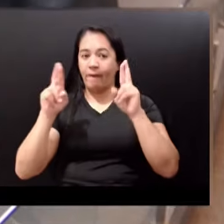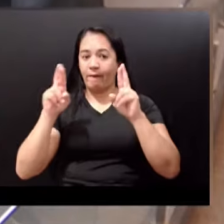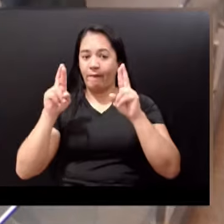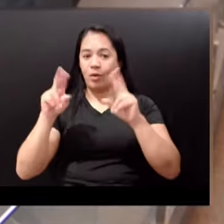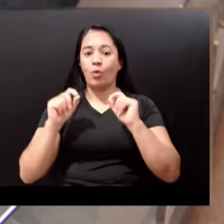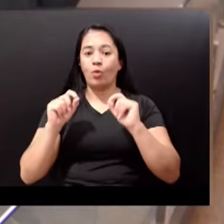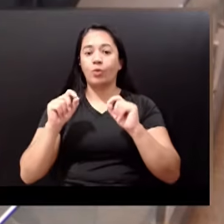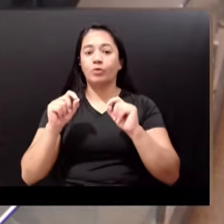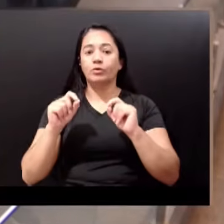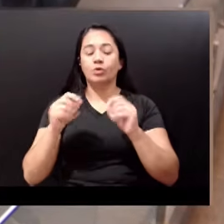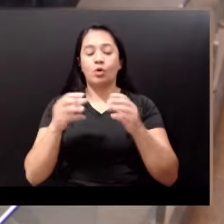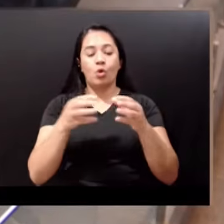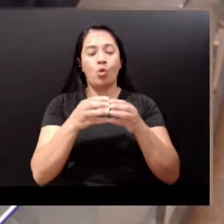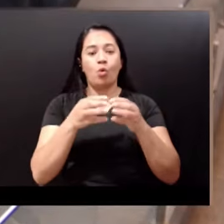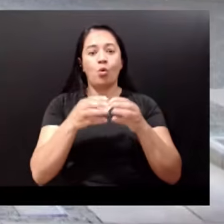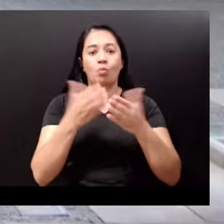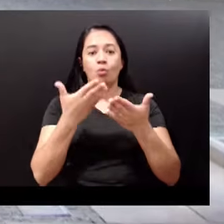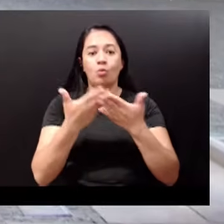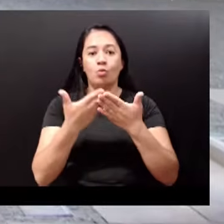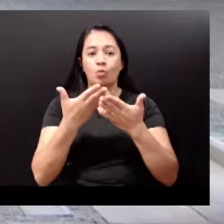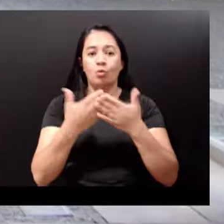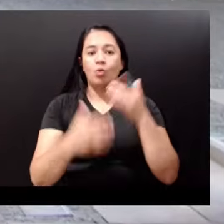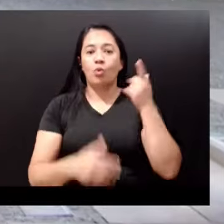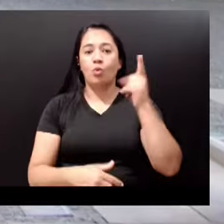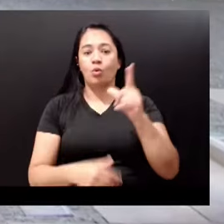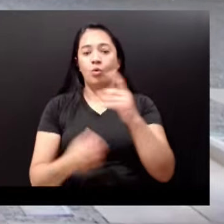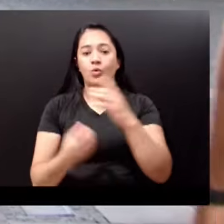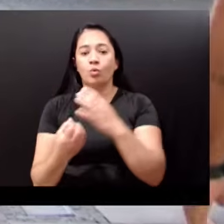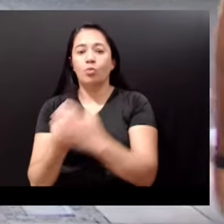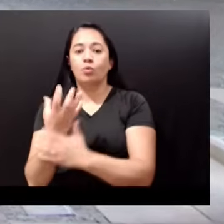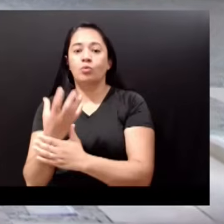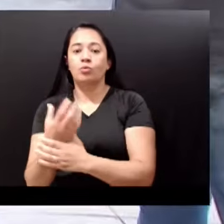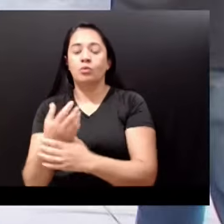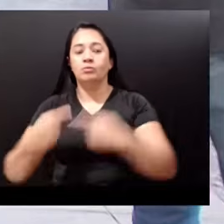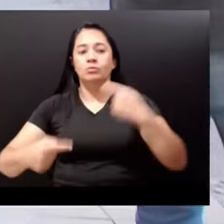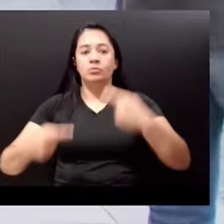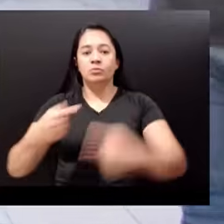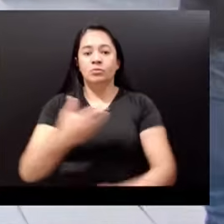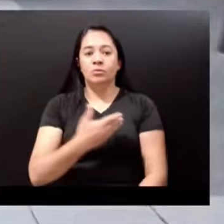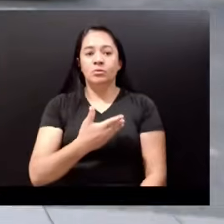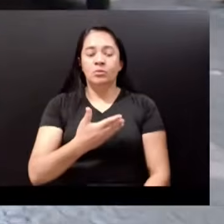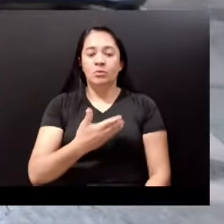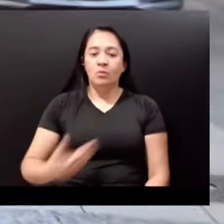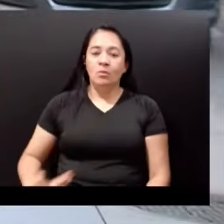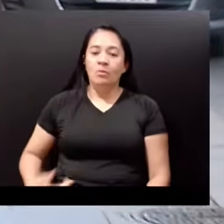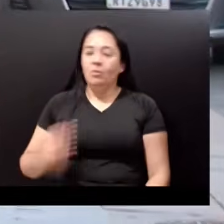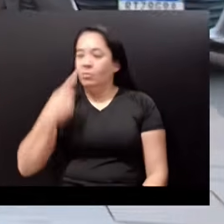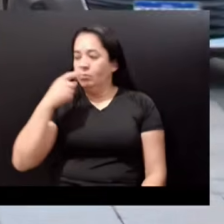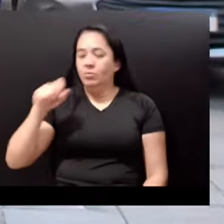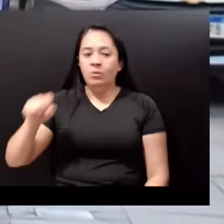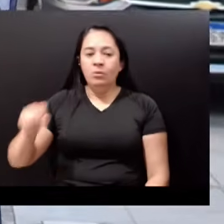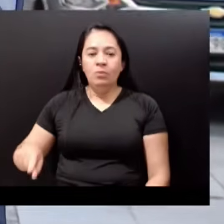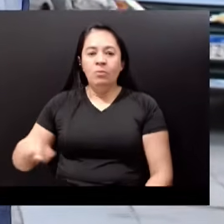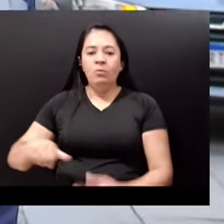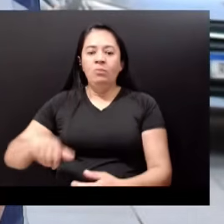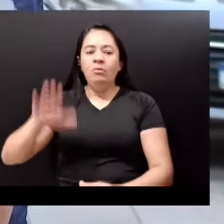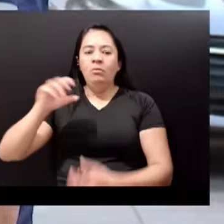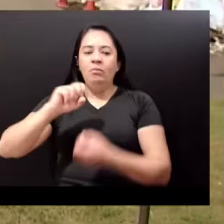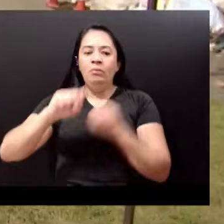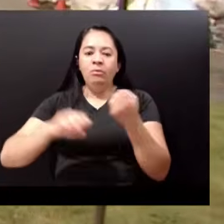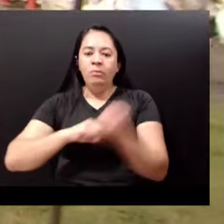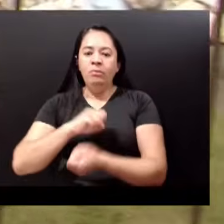de estudos, possa ser construída uma política de resíduos sólidos mais sustentável, ampliando a coleta